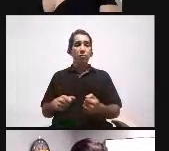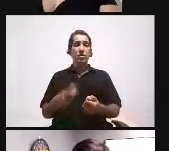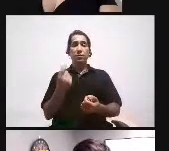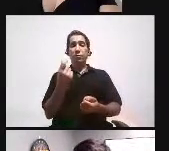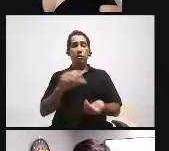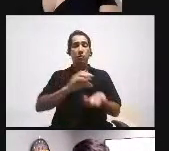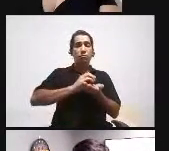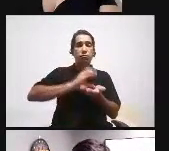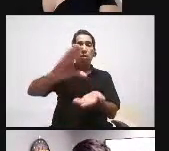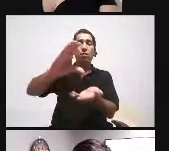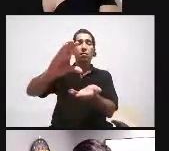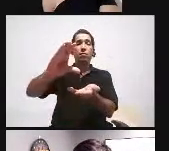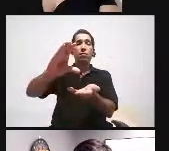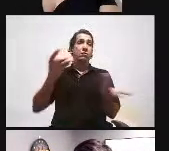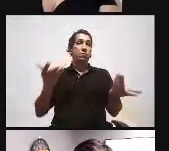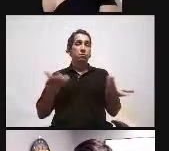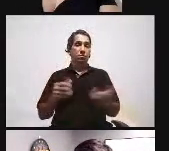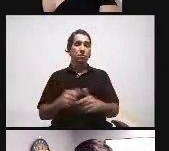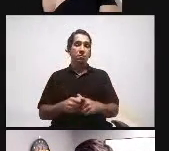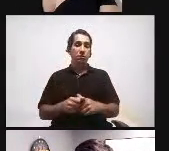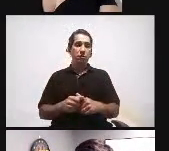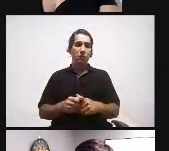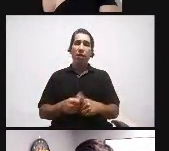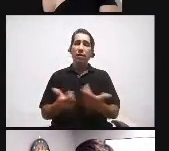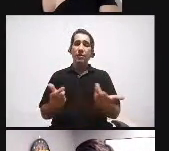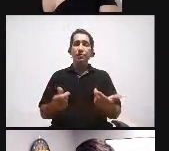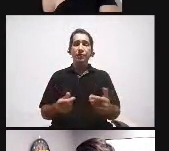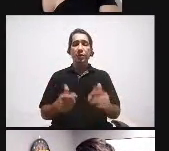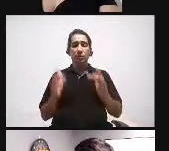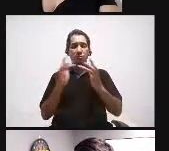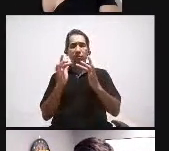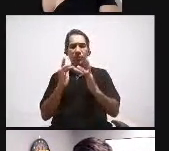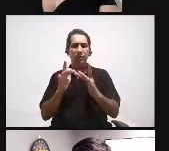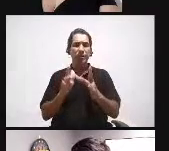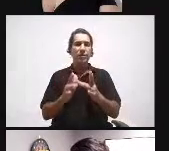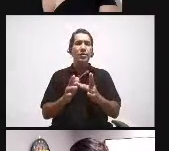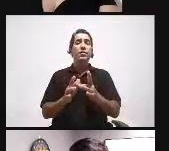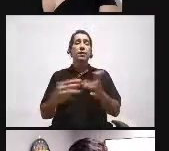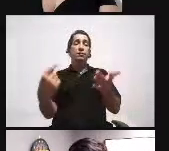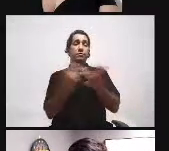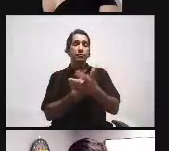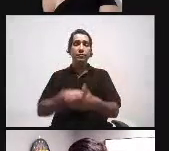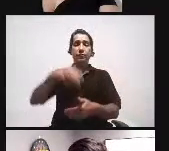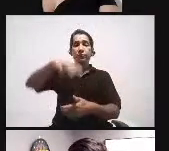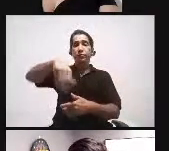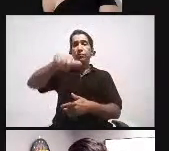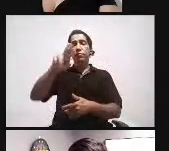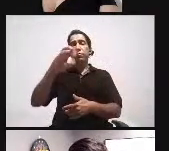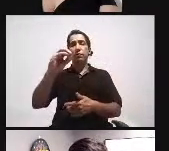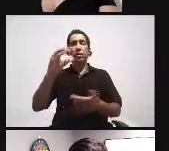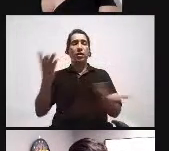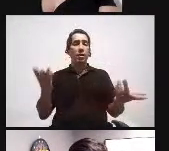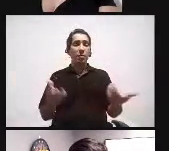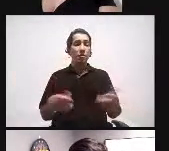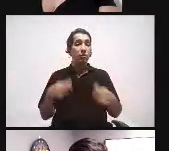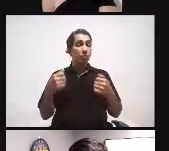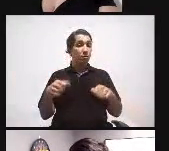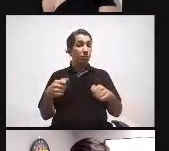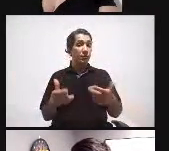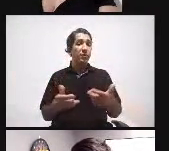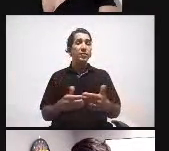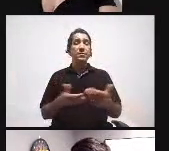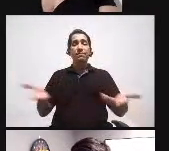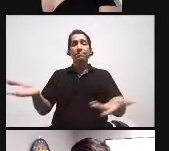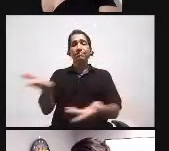Antônio, é que, de fato, aí é imperativo, passa pela educação. Quer dizer, eu tenho que,